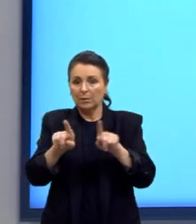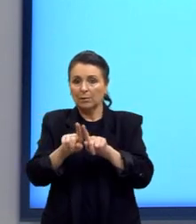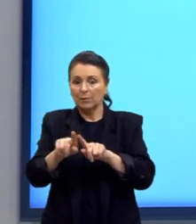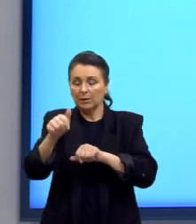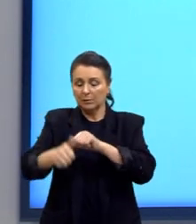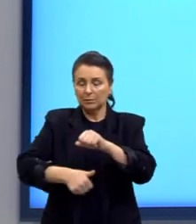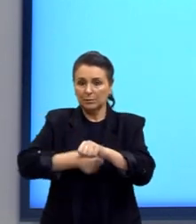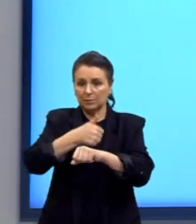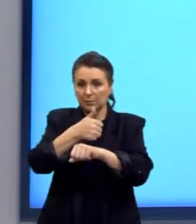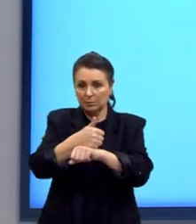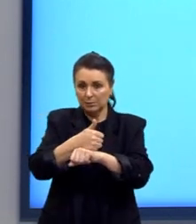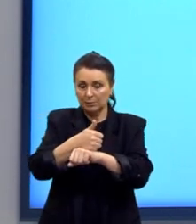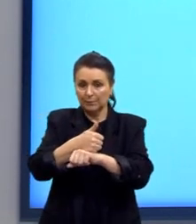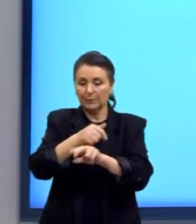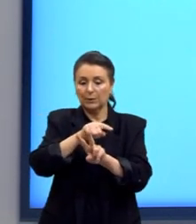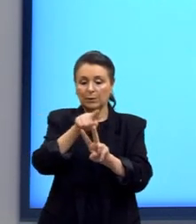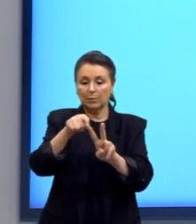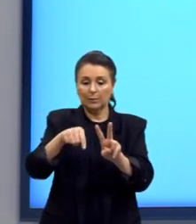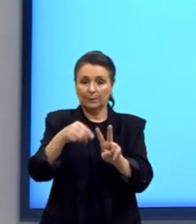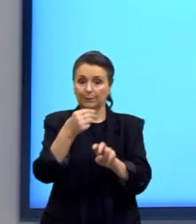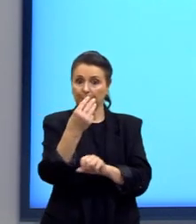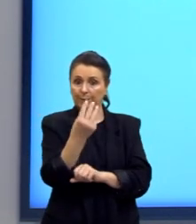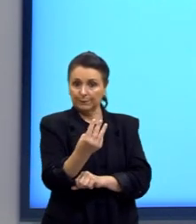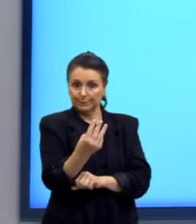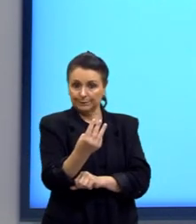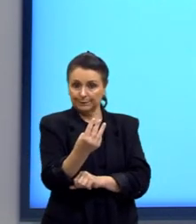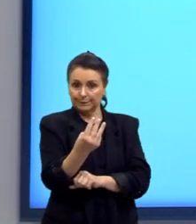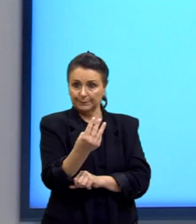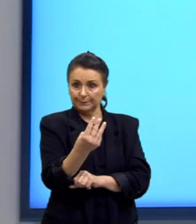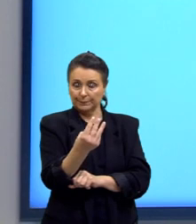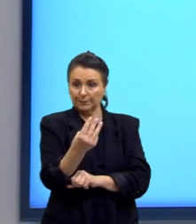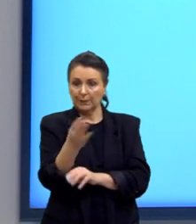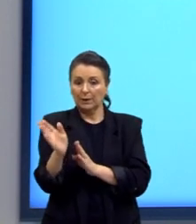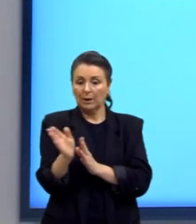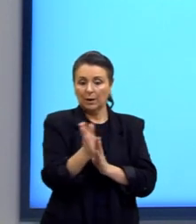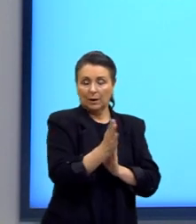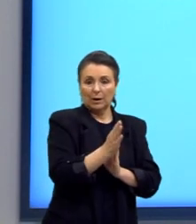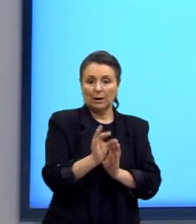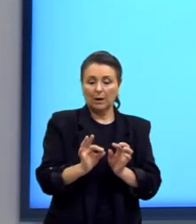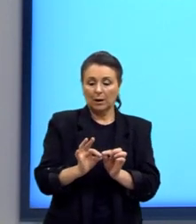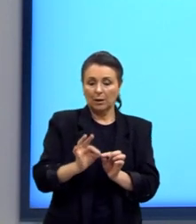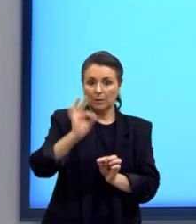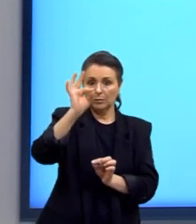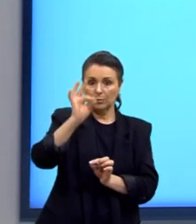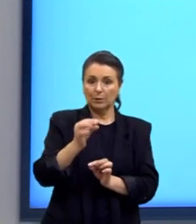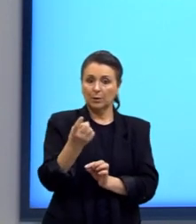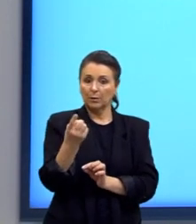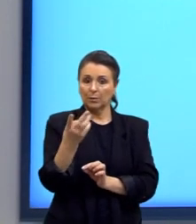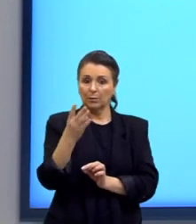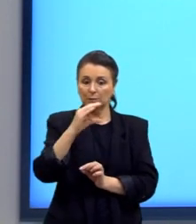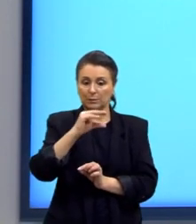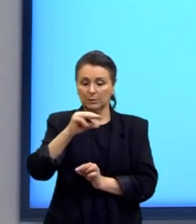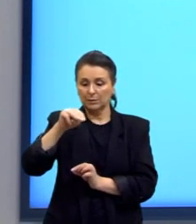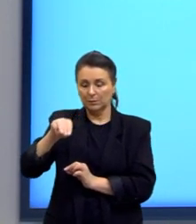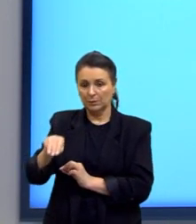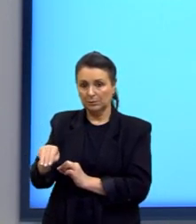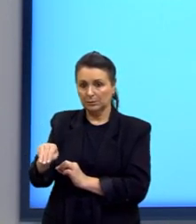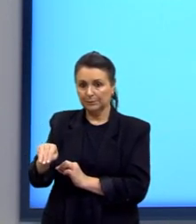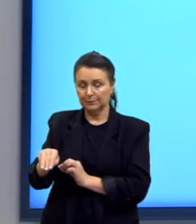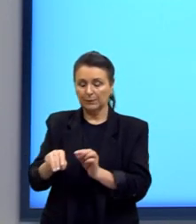nós substituímos o pe por três né altura seria os 12 centímetros